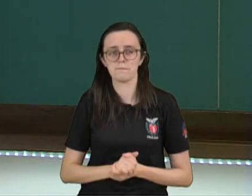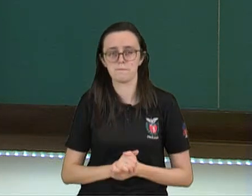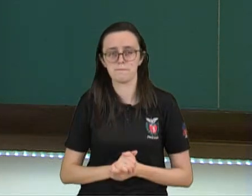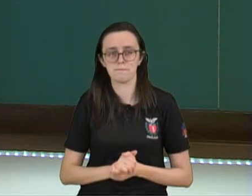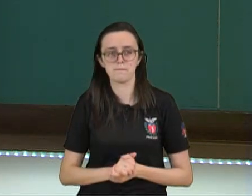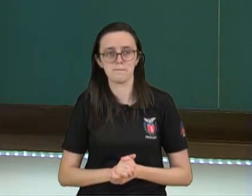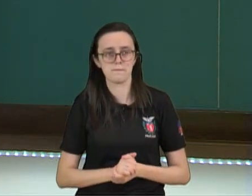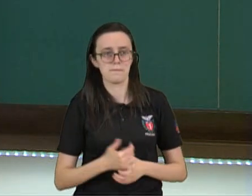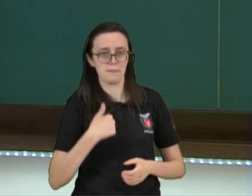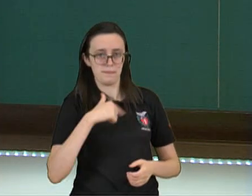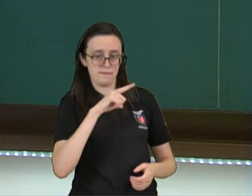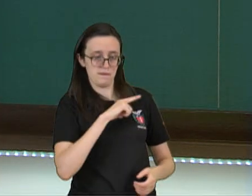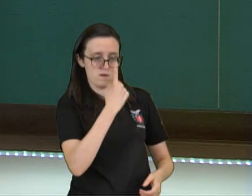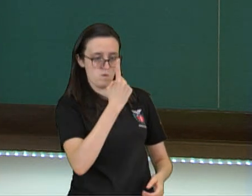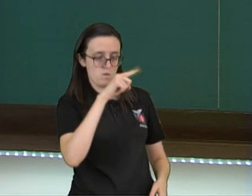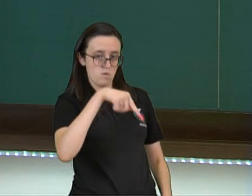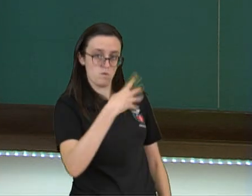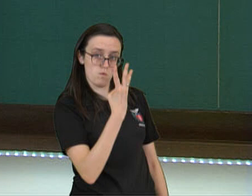tenho